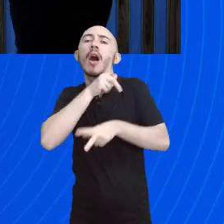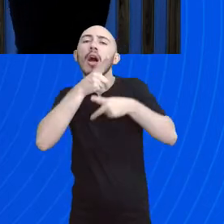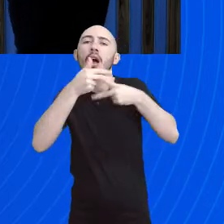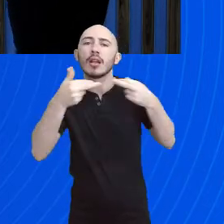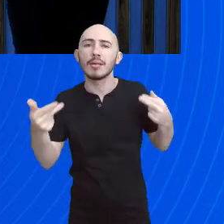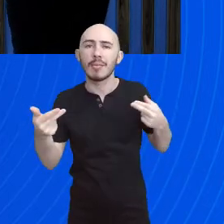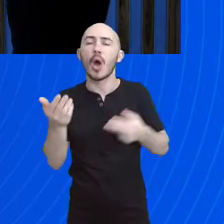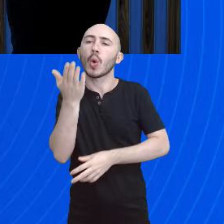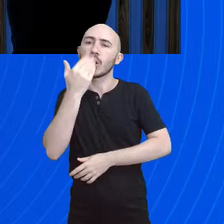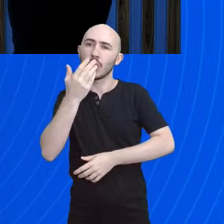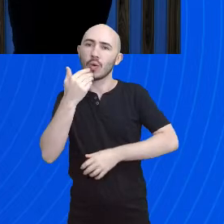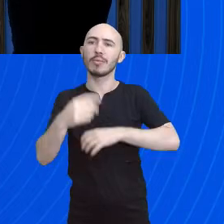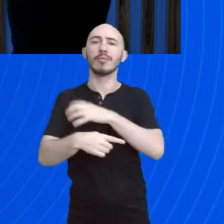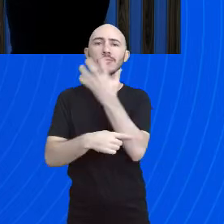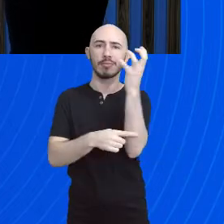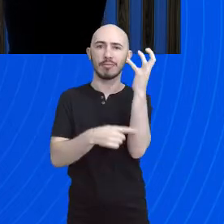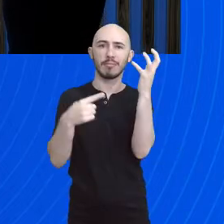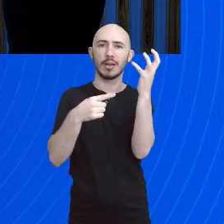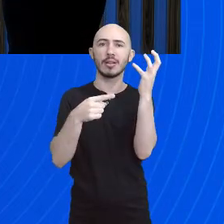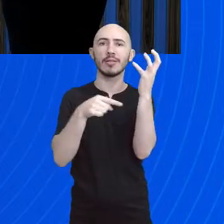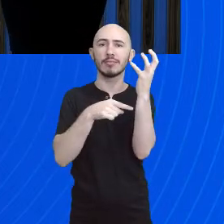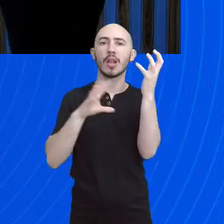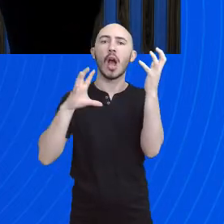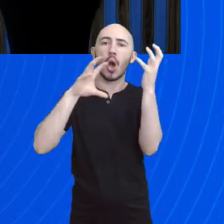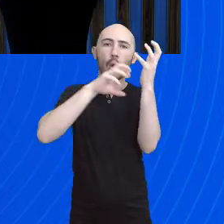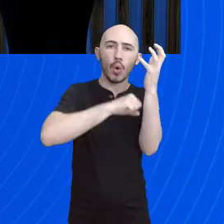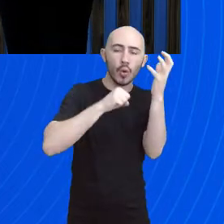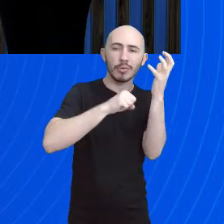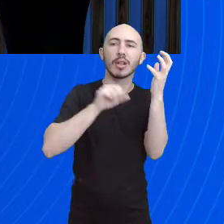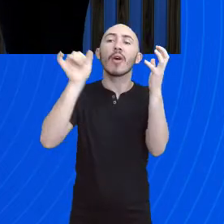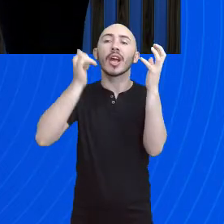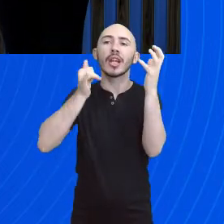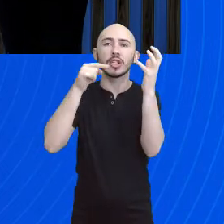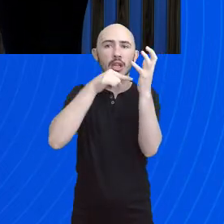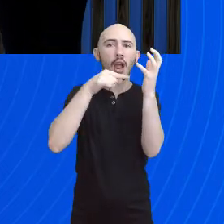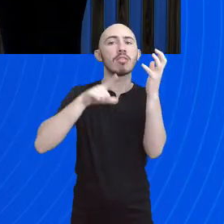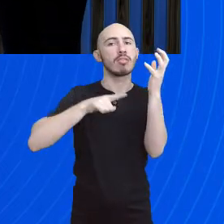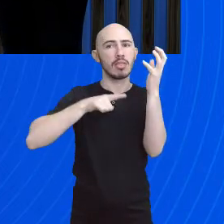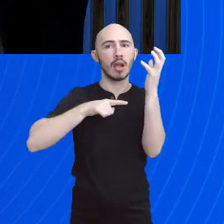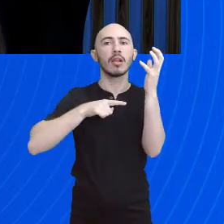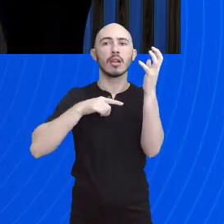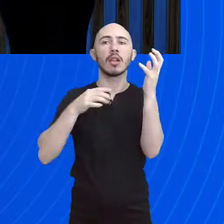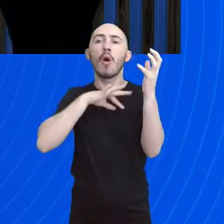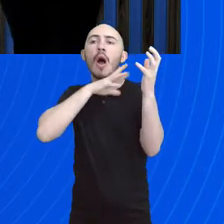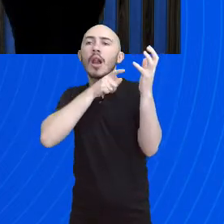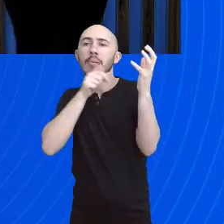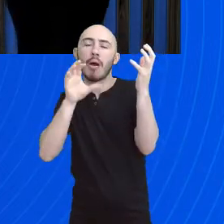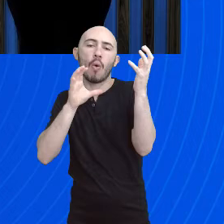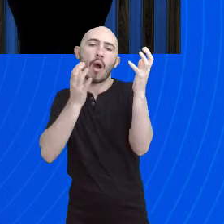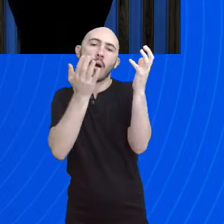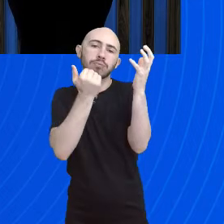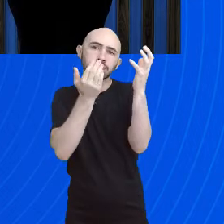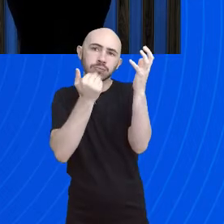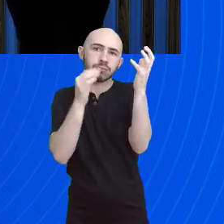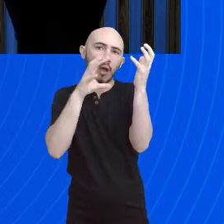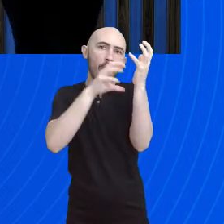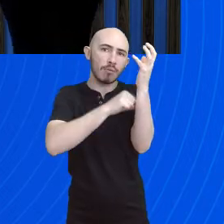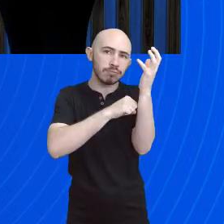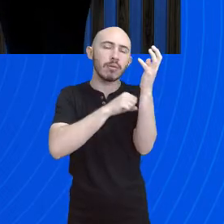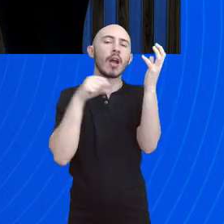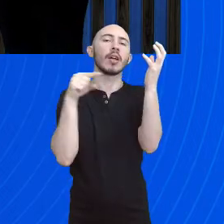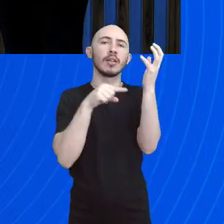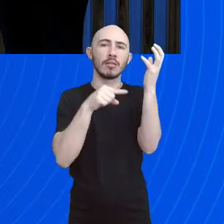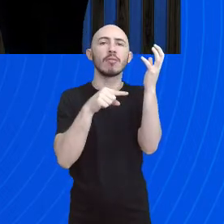se alimentam das plantas, eles vão pegar aquela energia que está ali naquele alimento. E quando esses herbívoros,